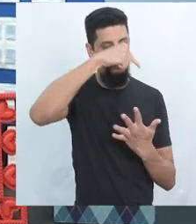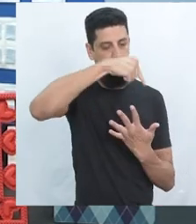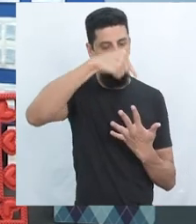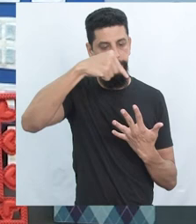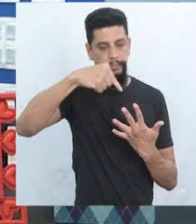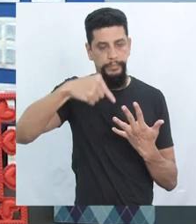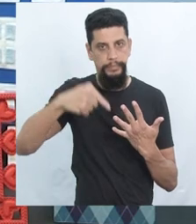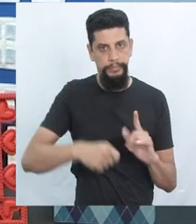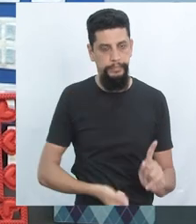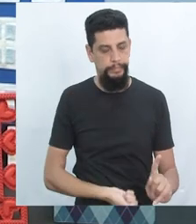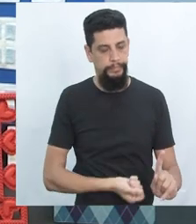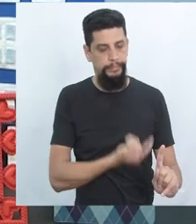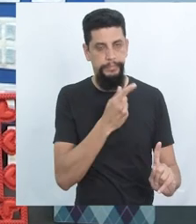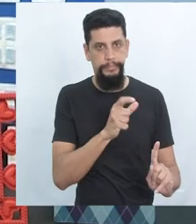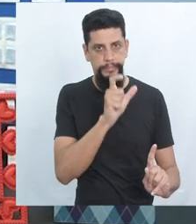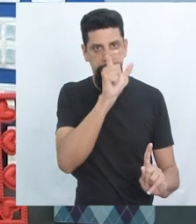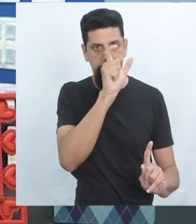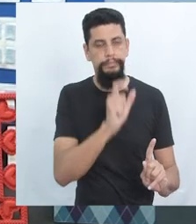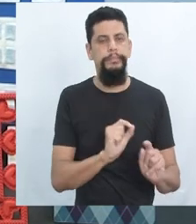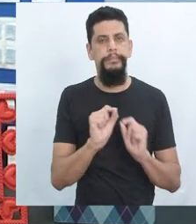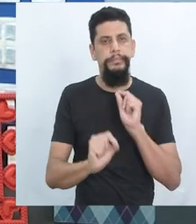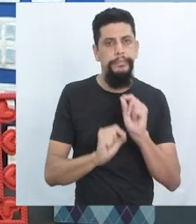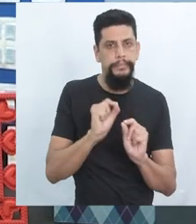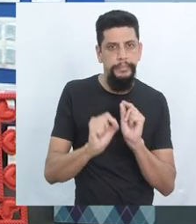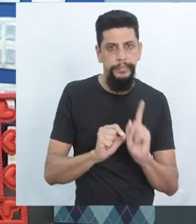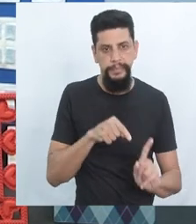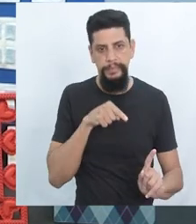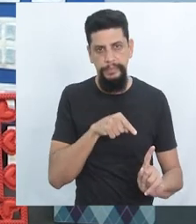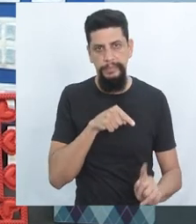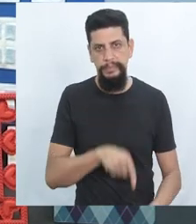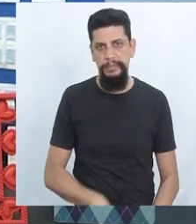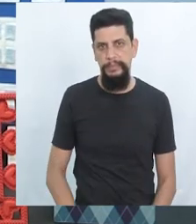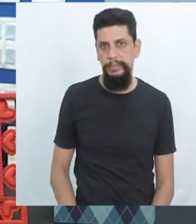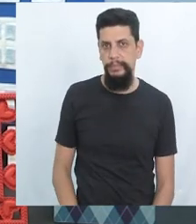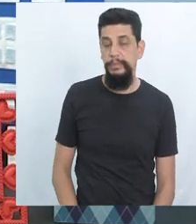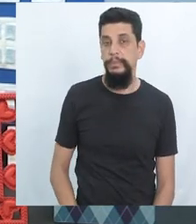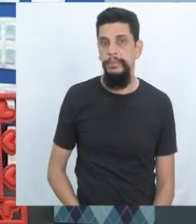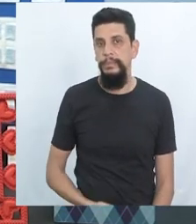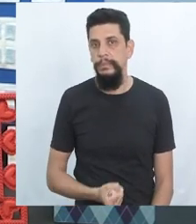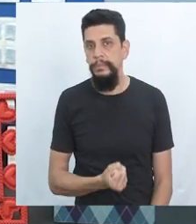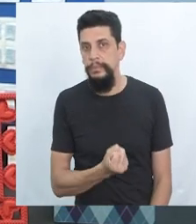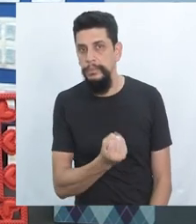lista de suspeitos. Quem são os suspeitos?